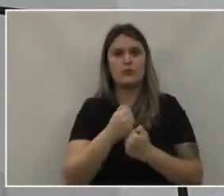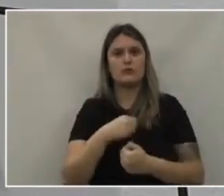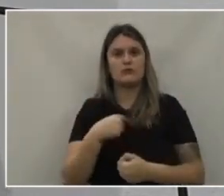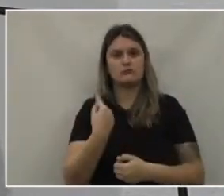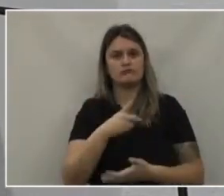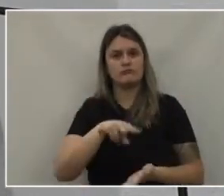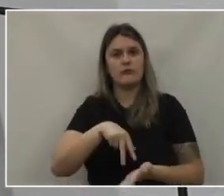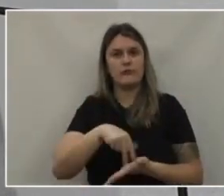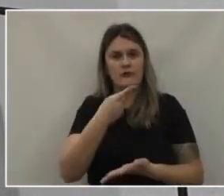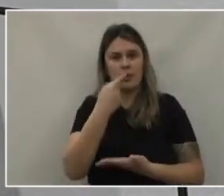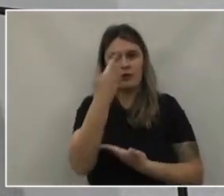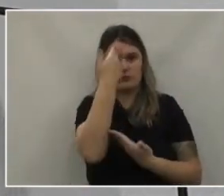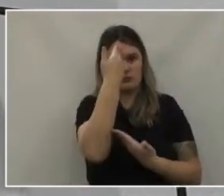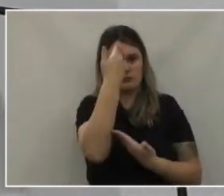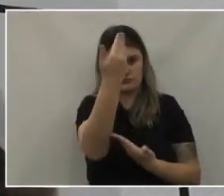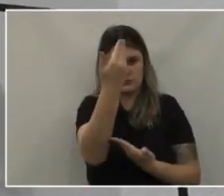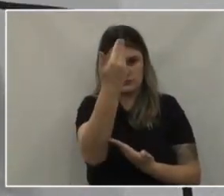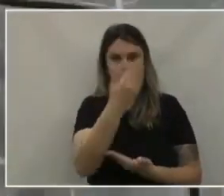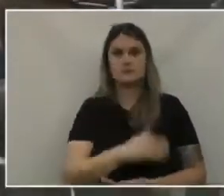fala. Muito obrigada.